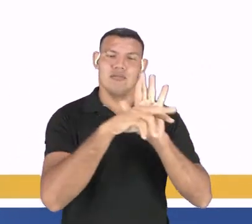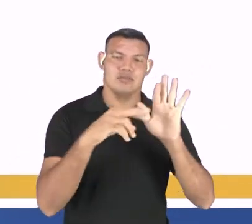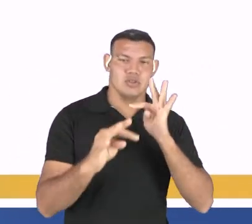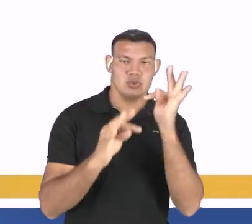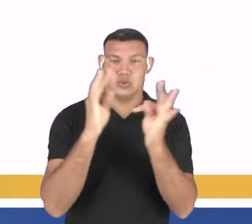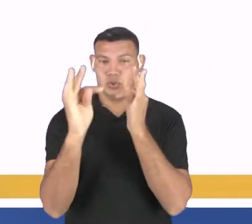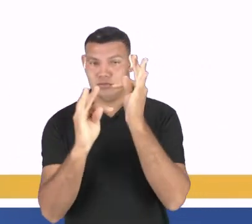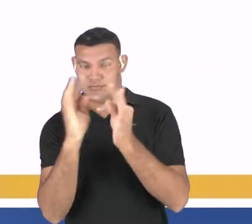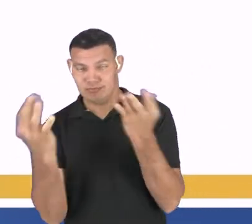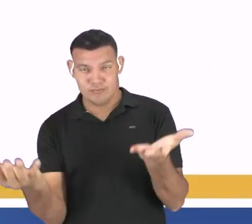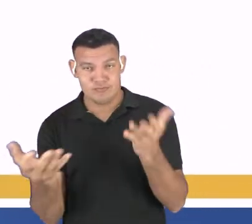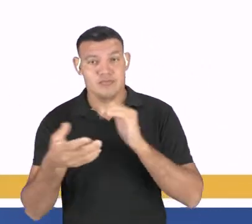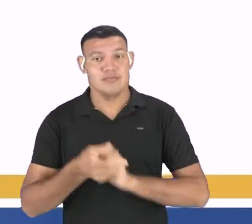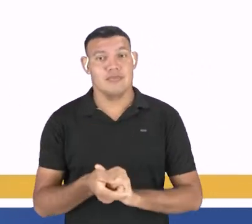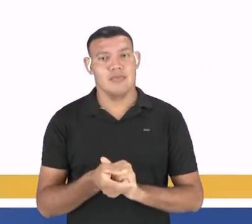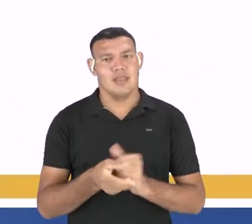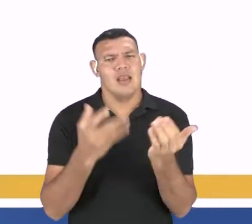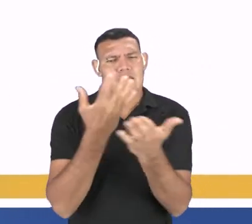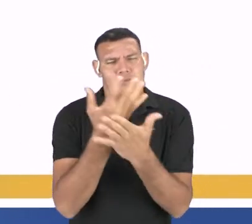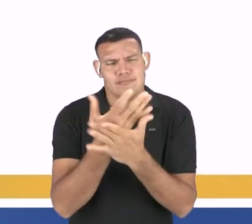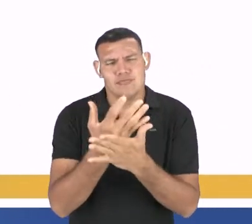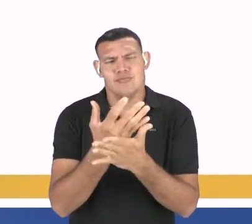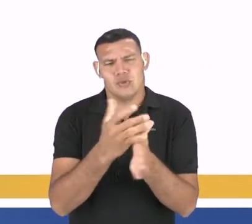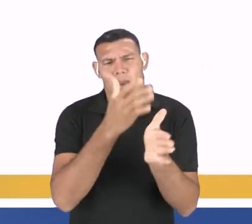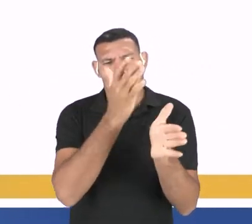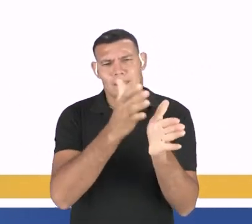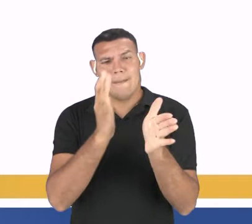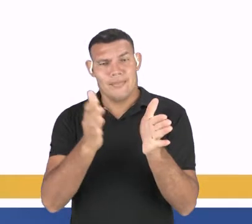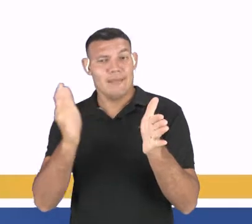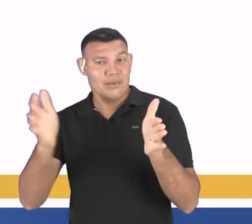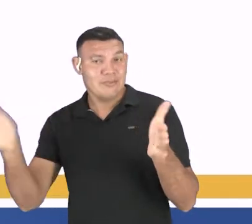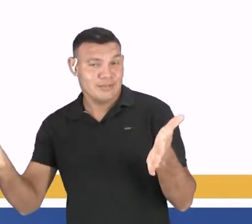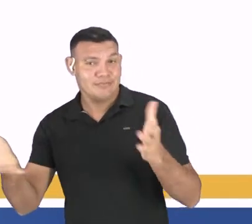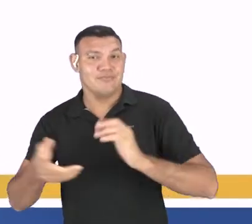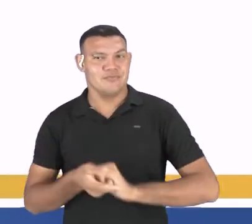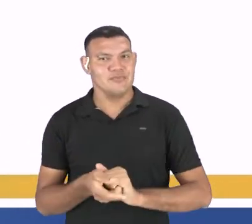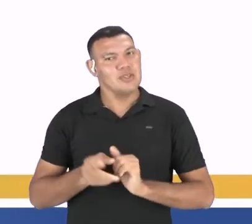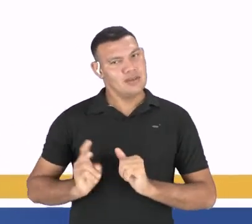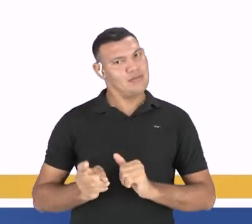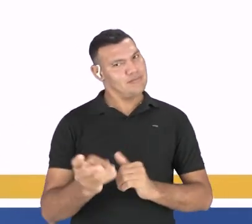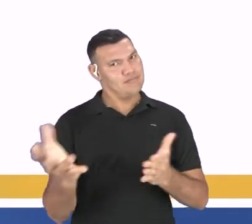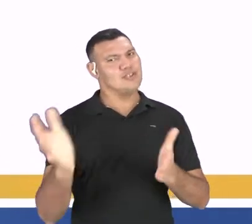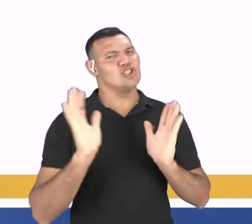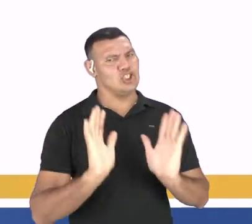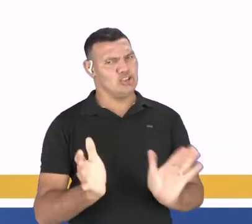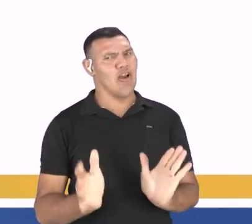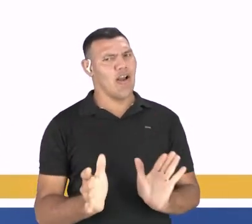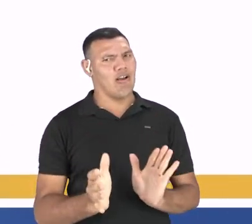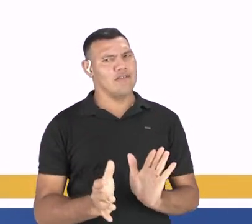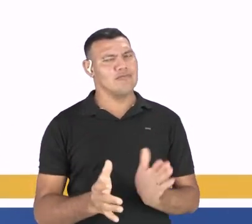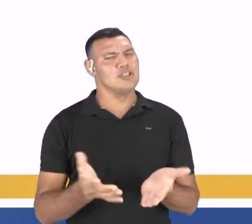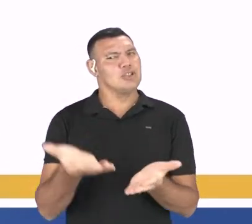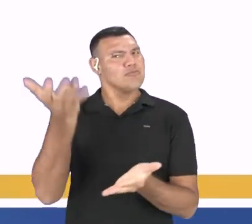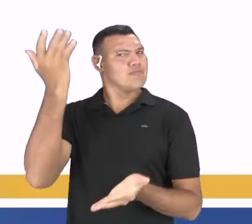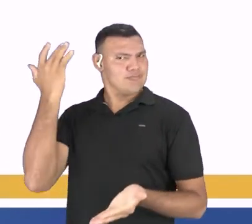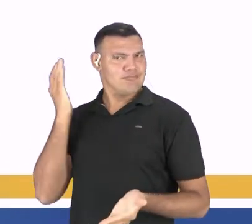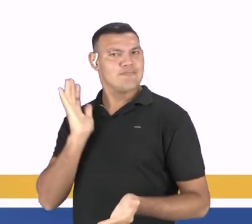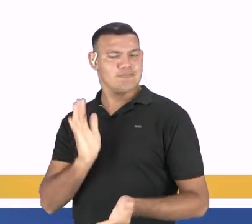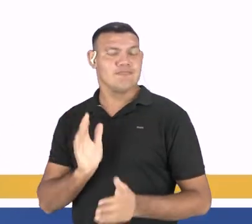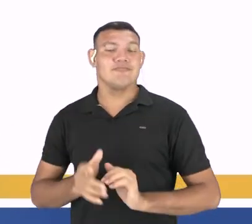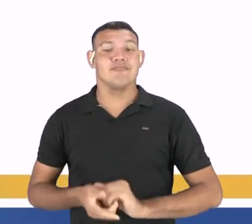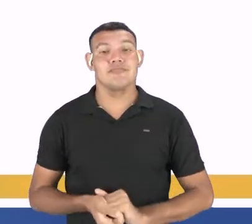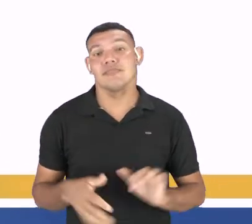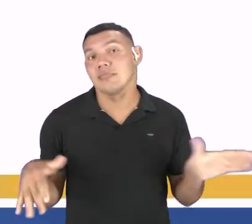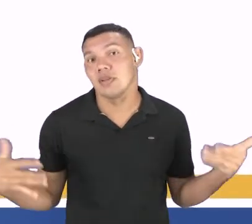pois é o nossas aulas na sempre que são uma sequência são sequenciais não dando continuidade aquilo que ele estudou na aula passada